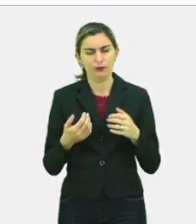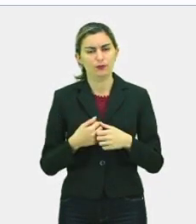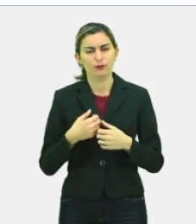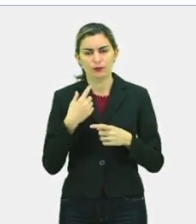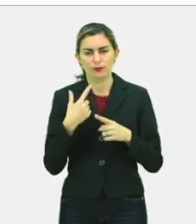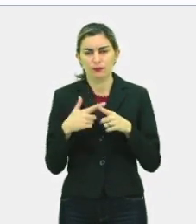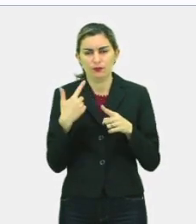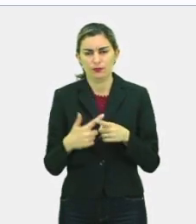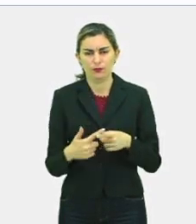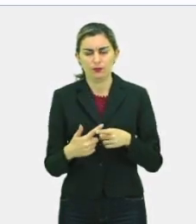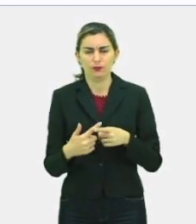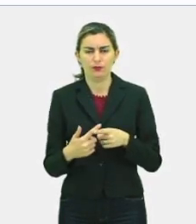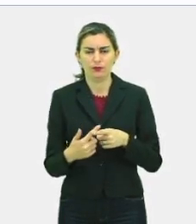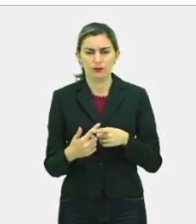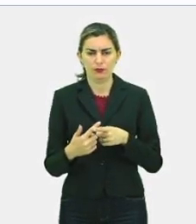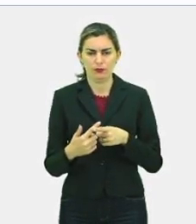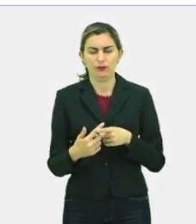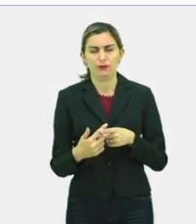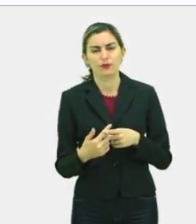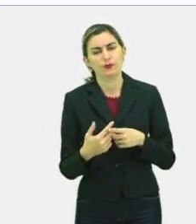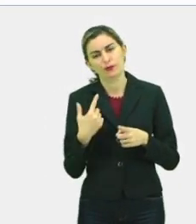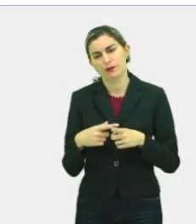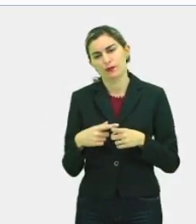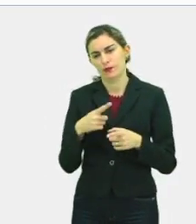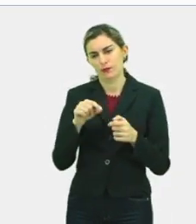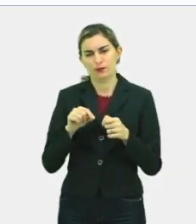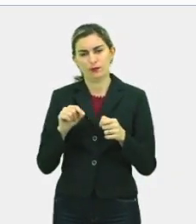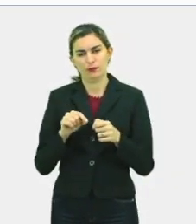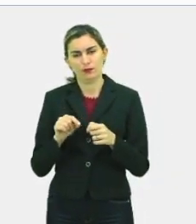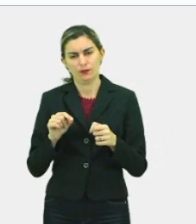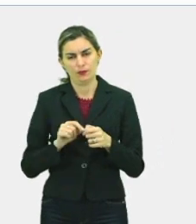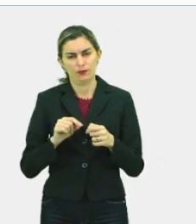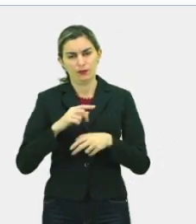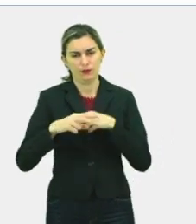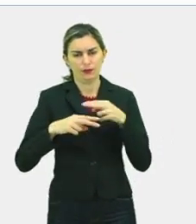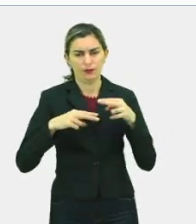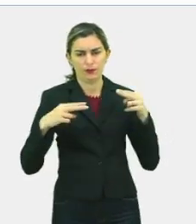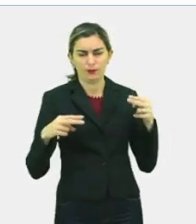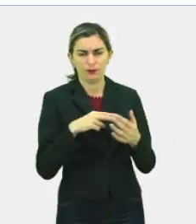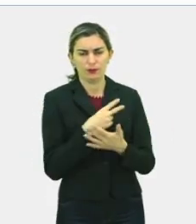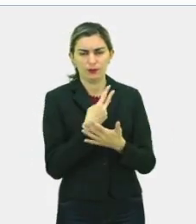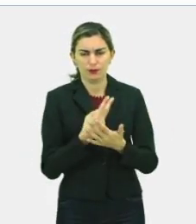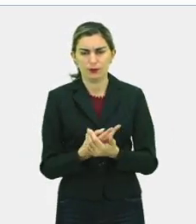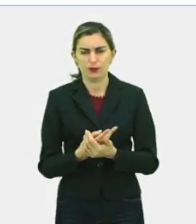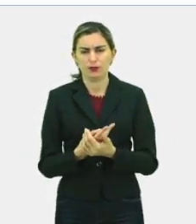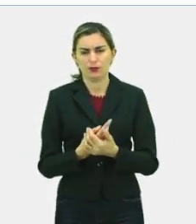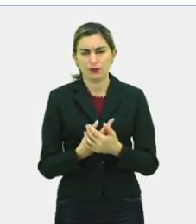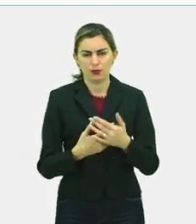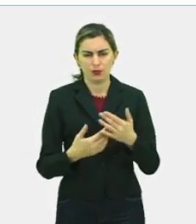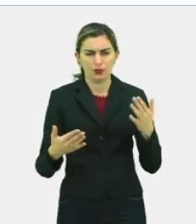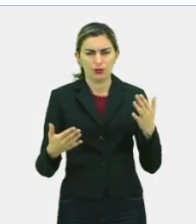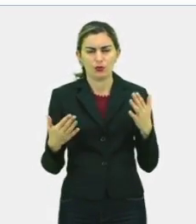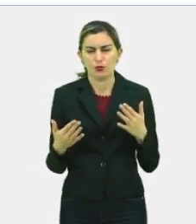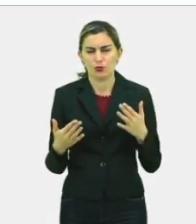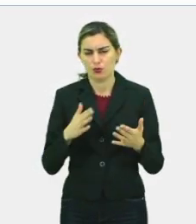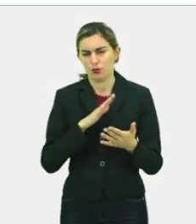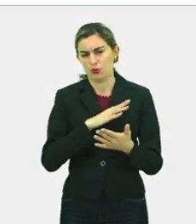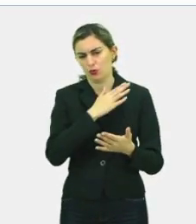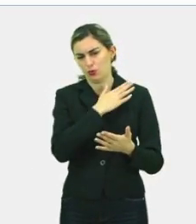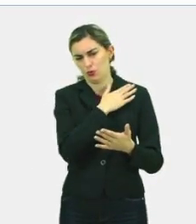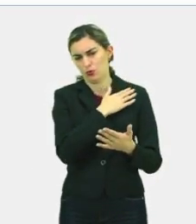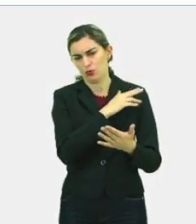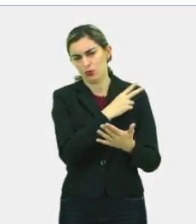Isso, foi Ippon. Por que foi Ippon? Porque ela faz com que a adversária na queda encoste completamente